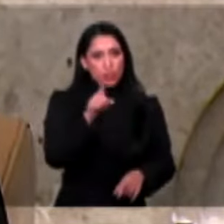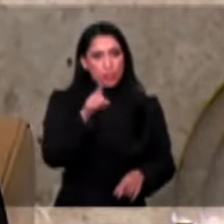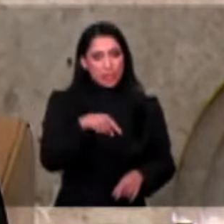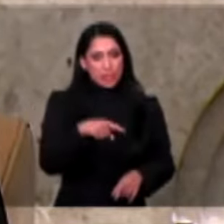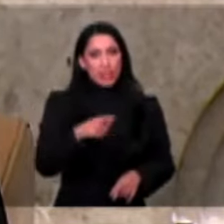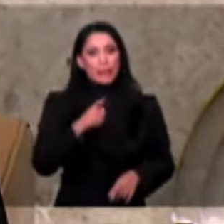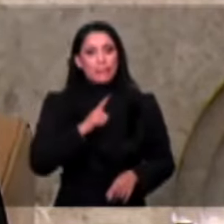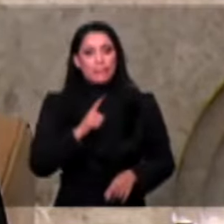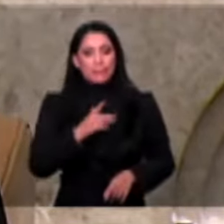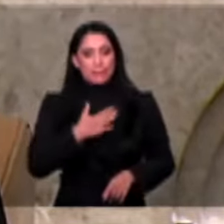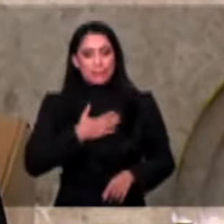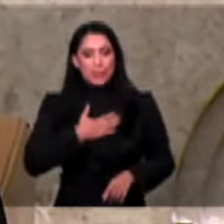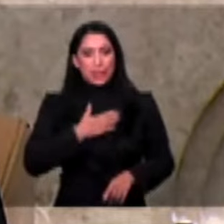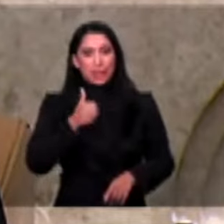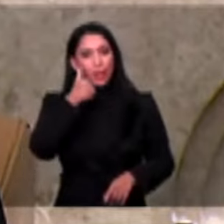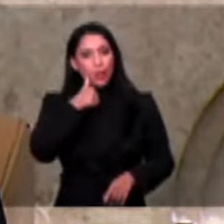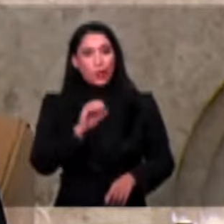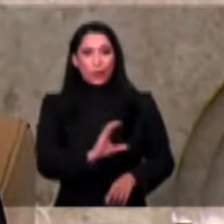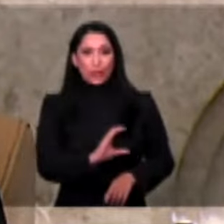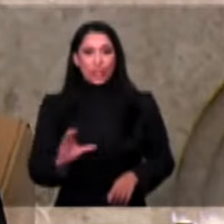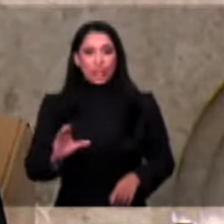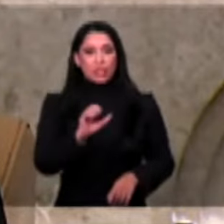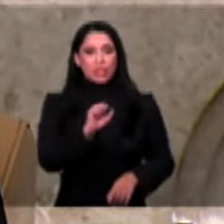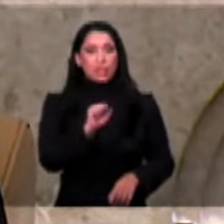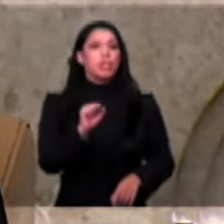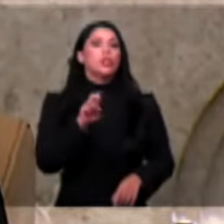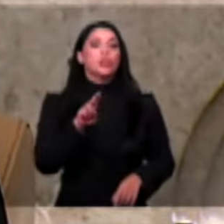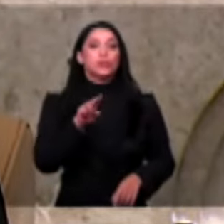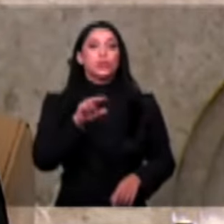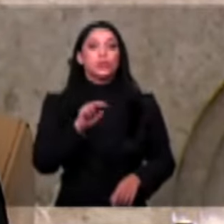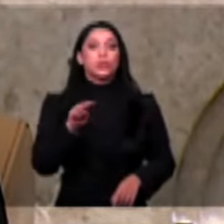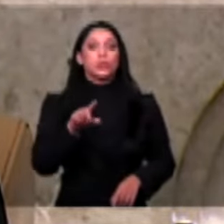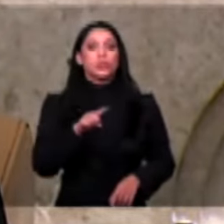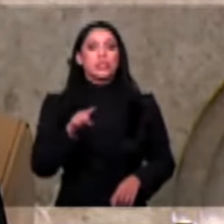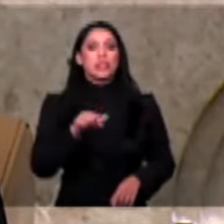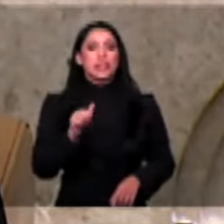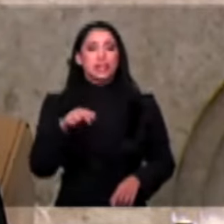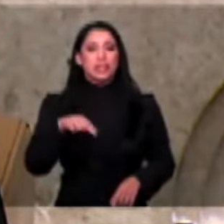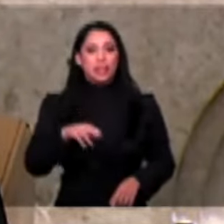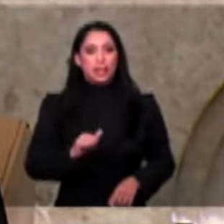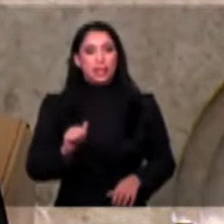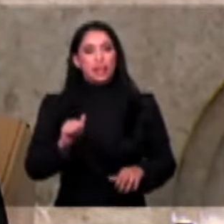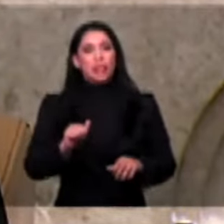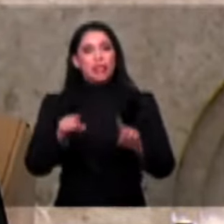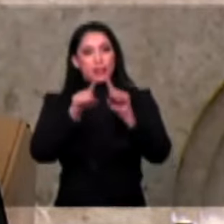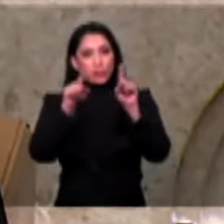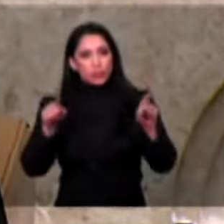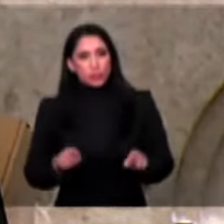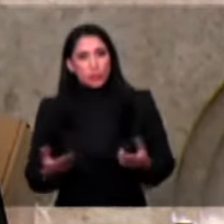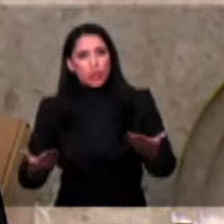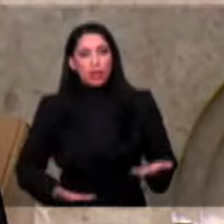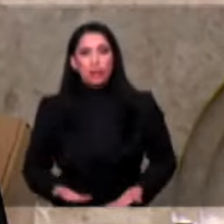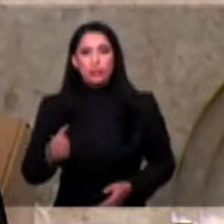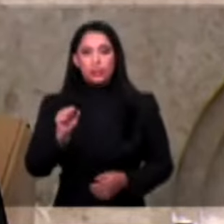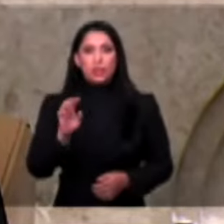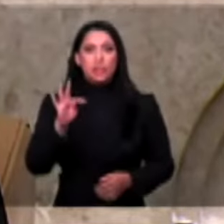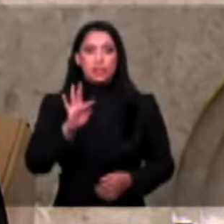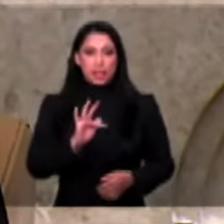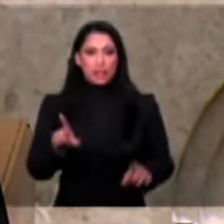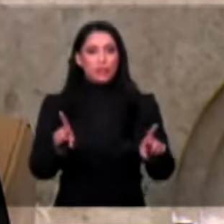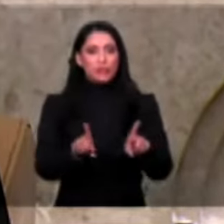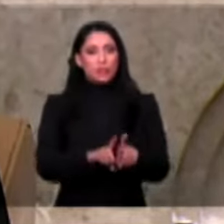minha cunhada Suzana, servidores do Supremo Tribunal Federal e do